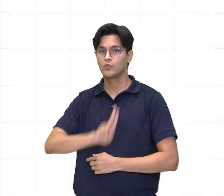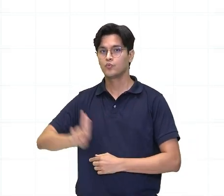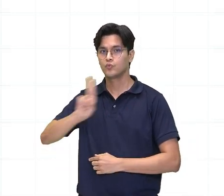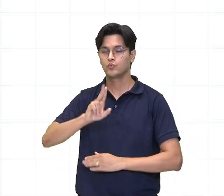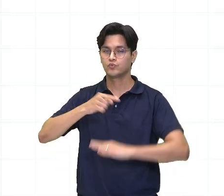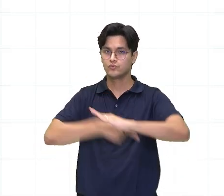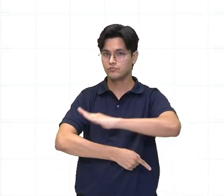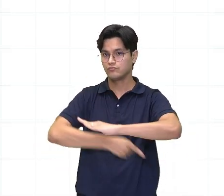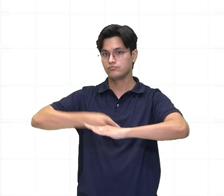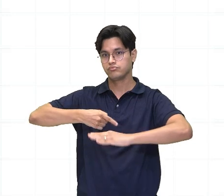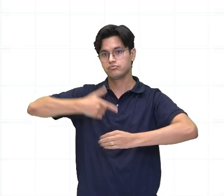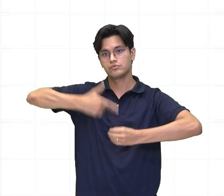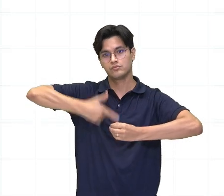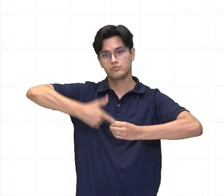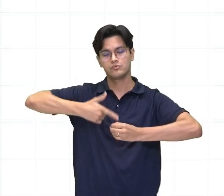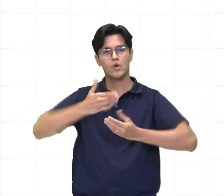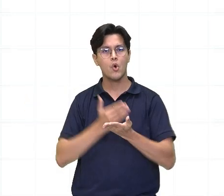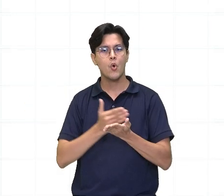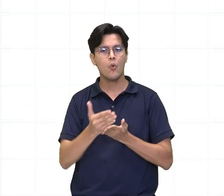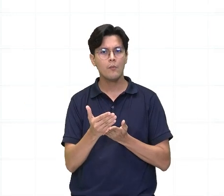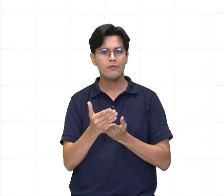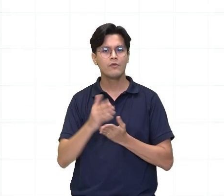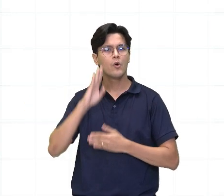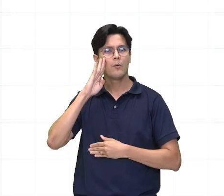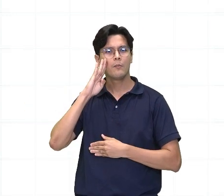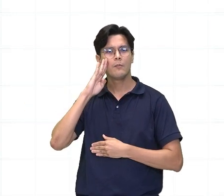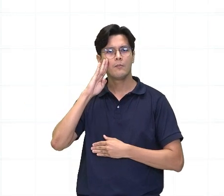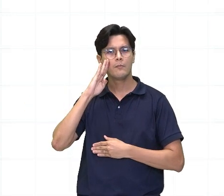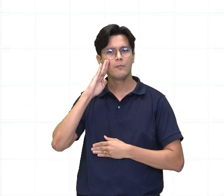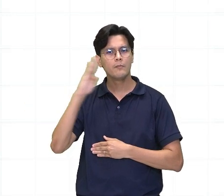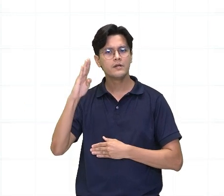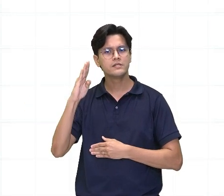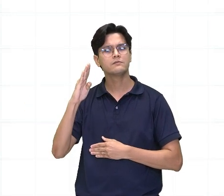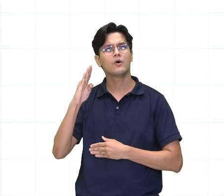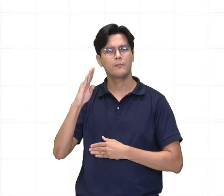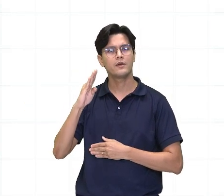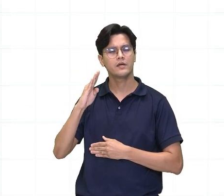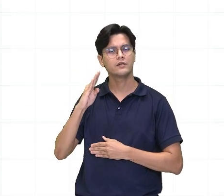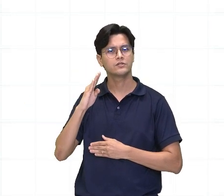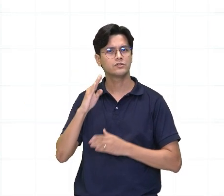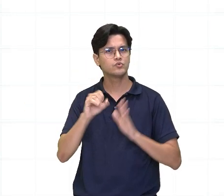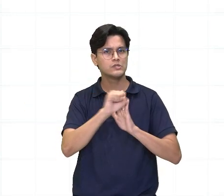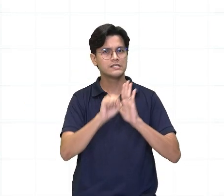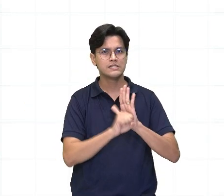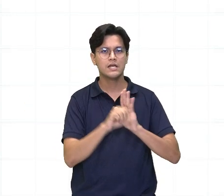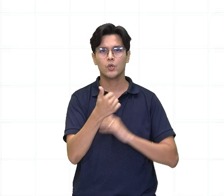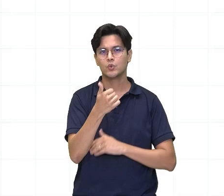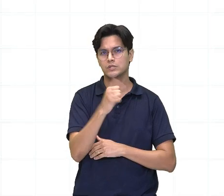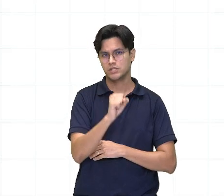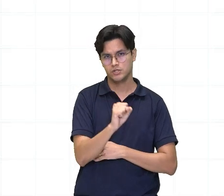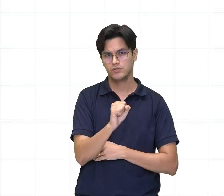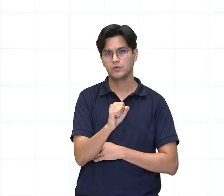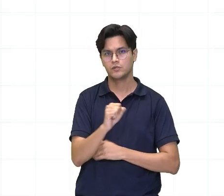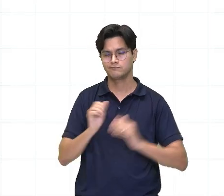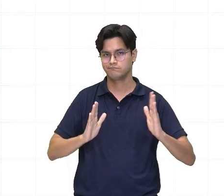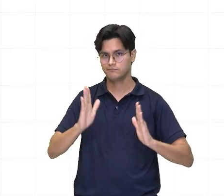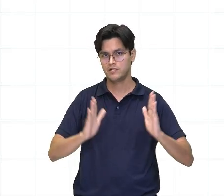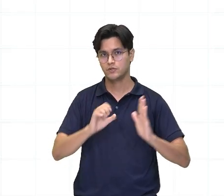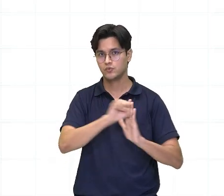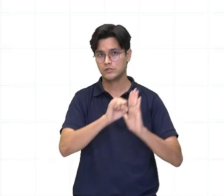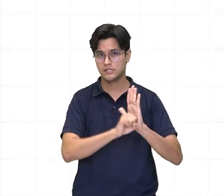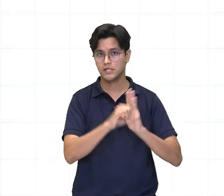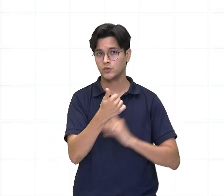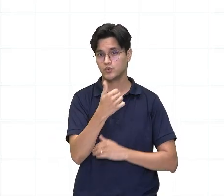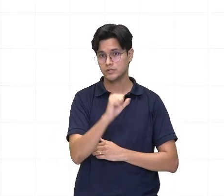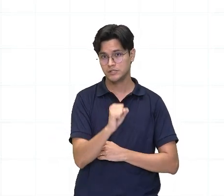fósseis, que começou principalmente em meados do século XVIII, né, com o